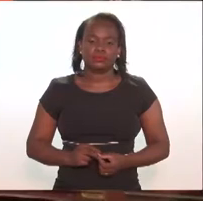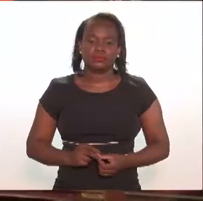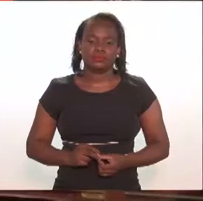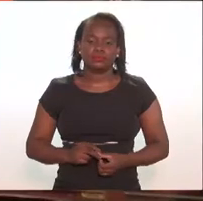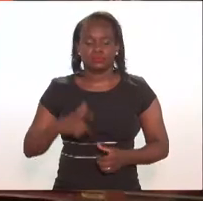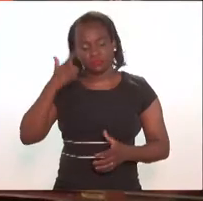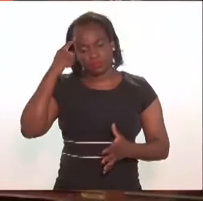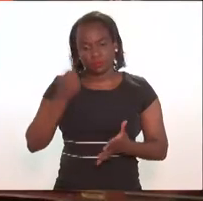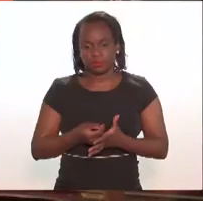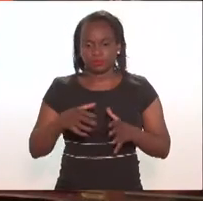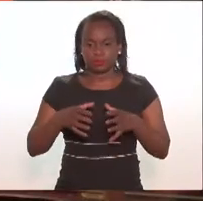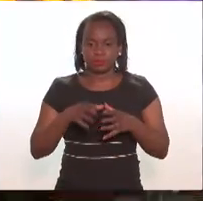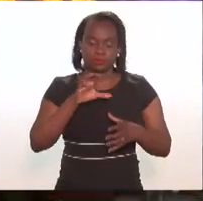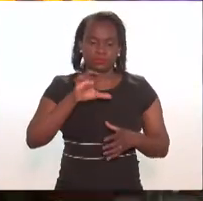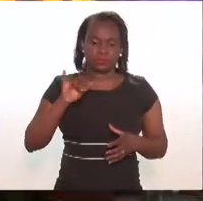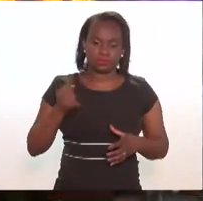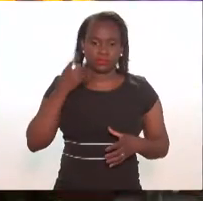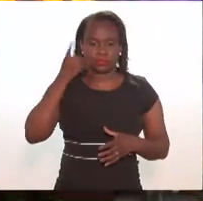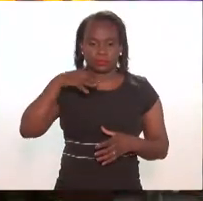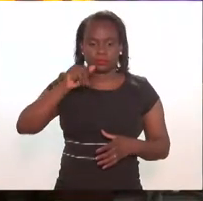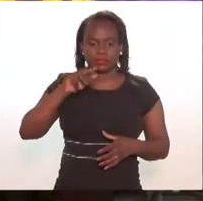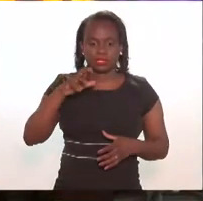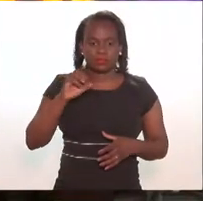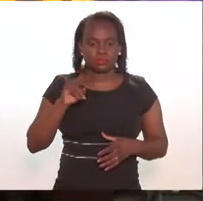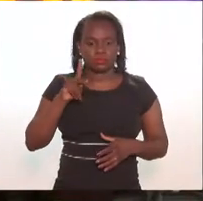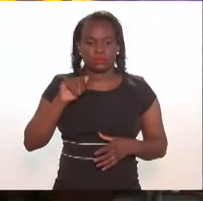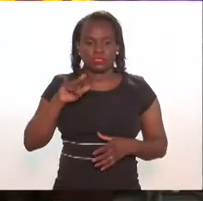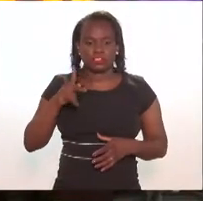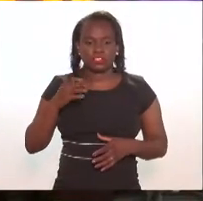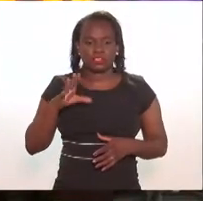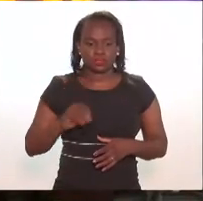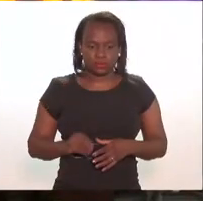Para emitir parecer pela Comissão de Constituição e Justiça, deputado Márcio Pacheco.